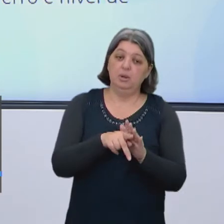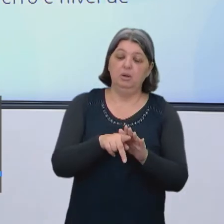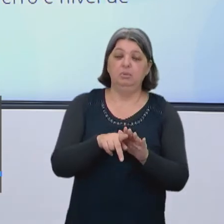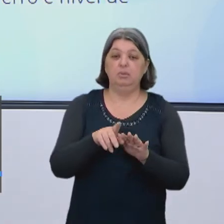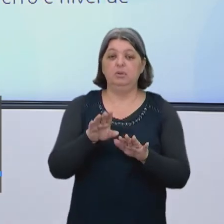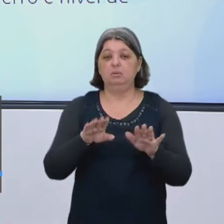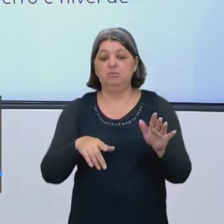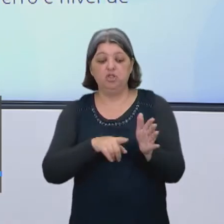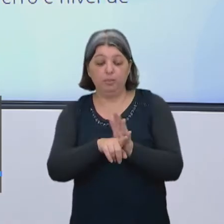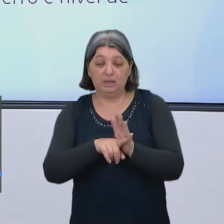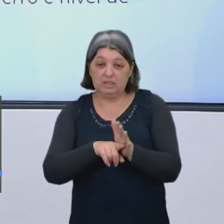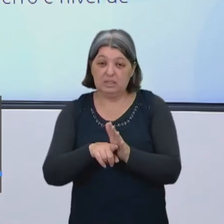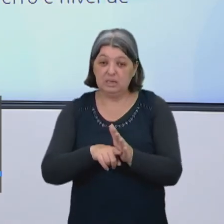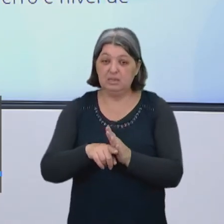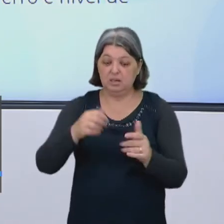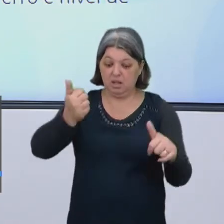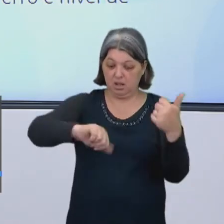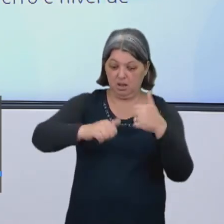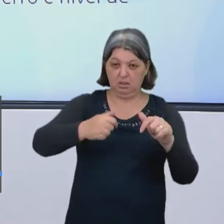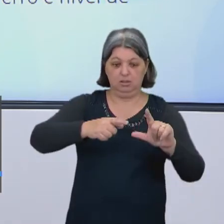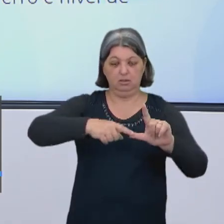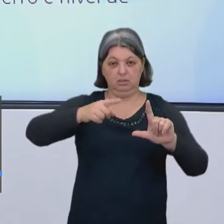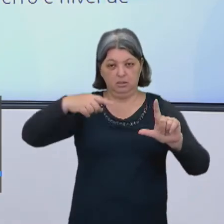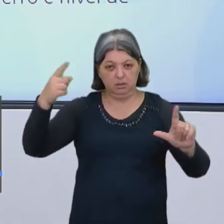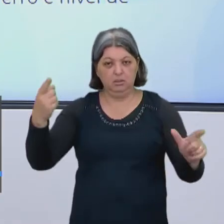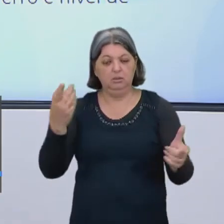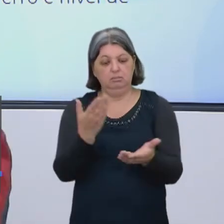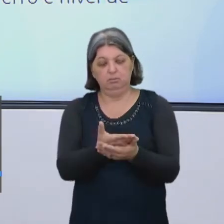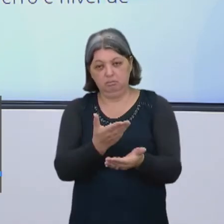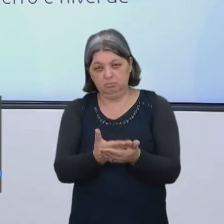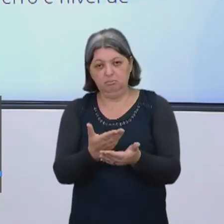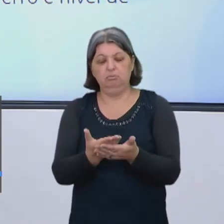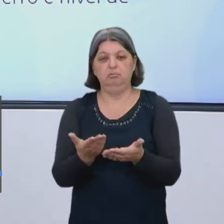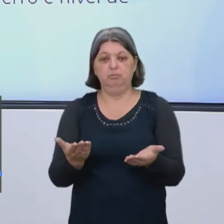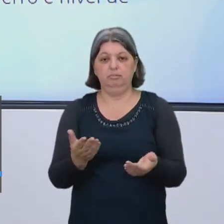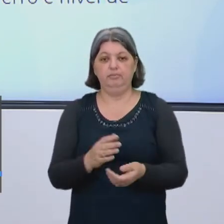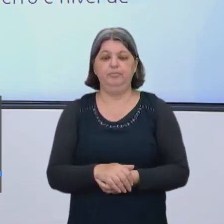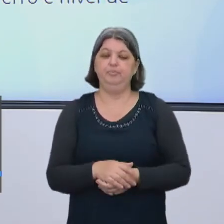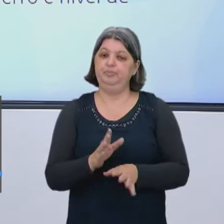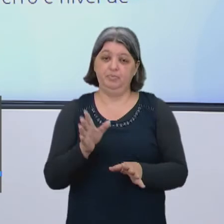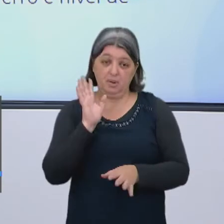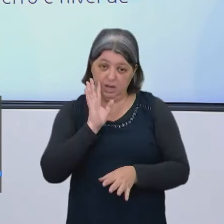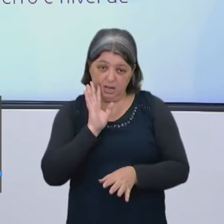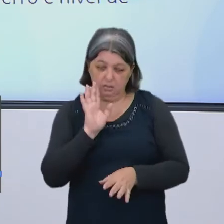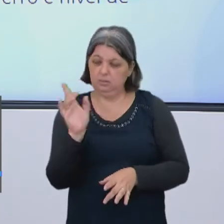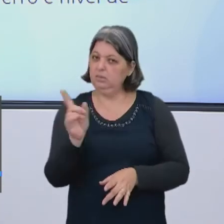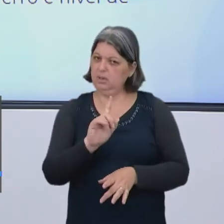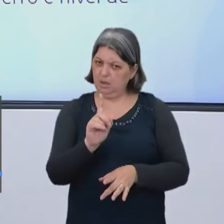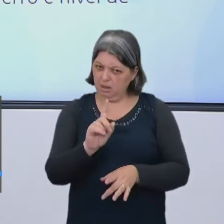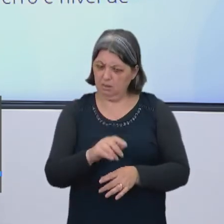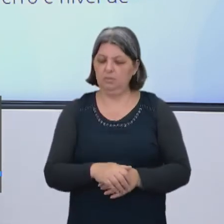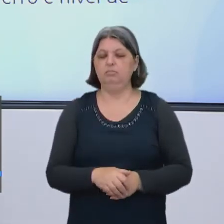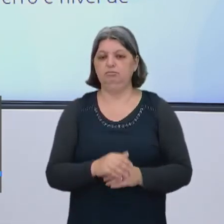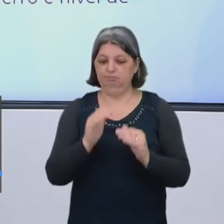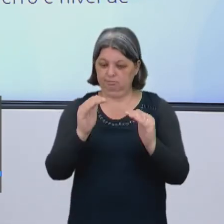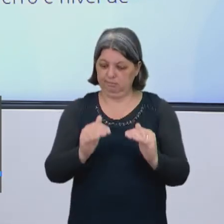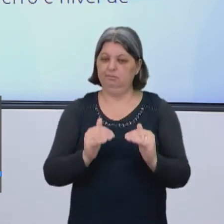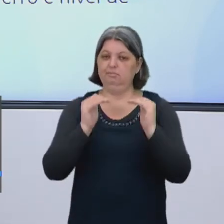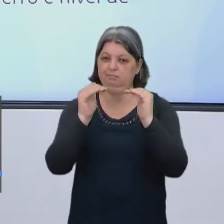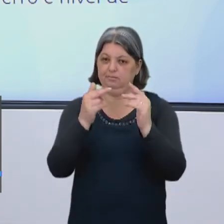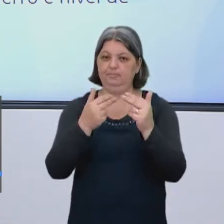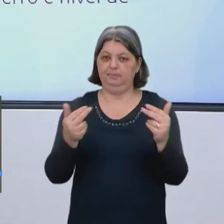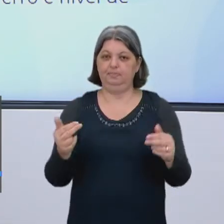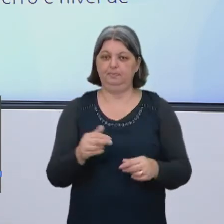uma pesquisa, analisei gráficos de um estudo estatístico, tá, legal, tal. Não, vai muito